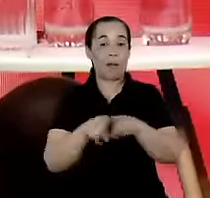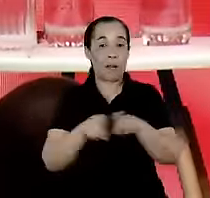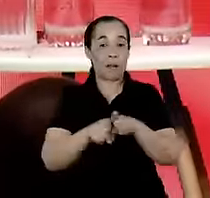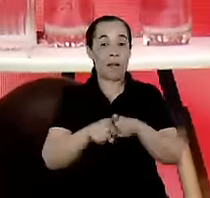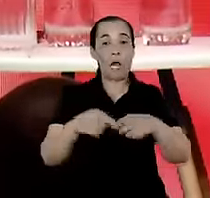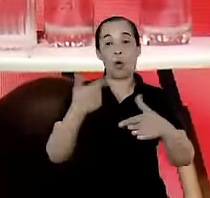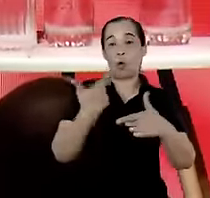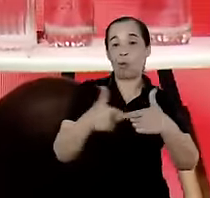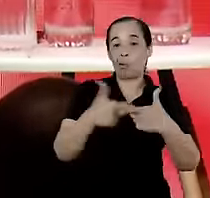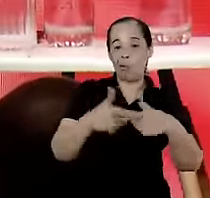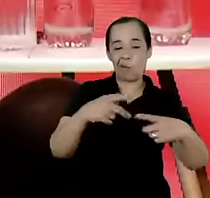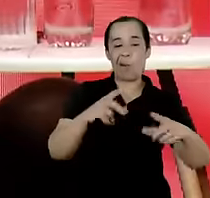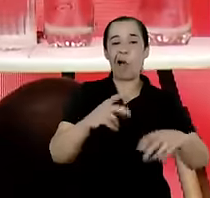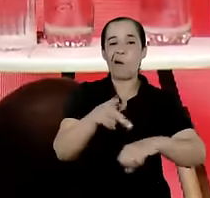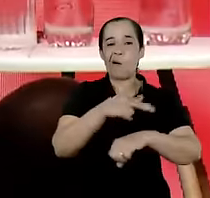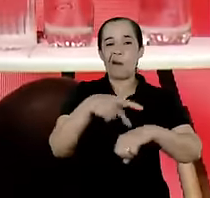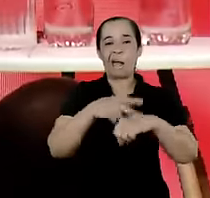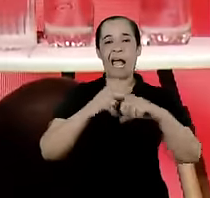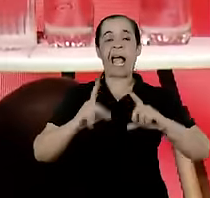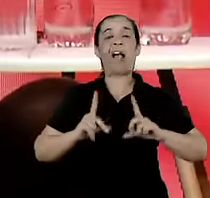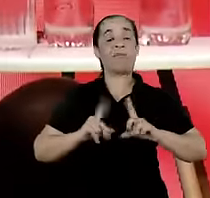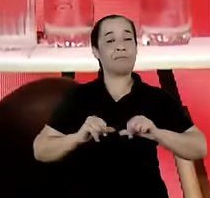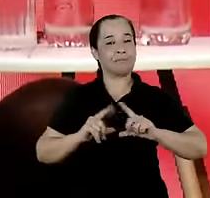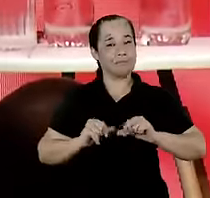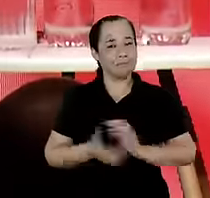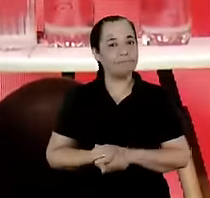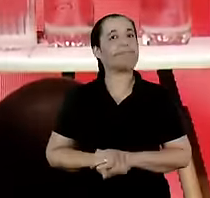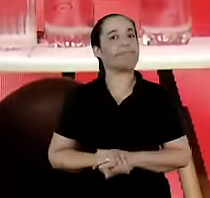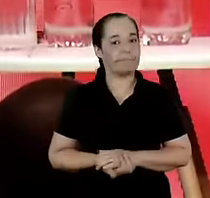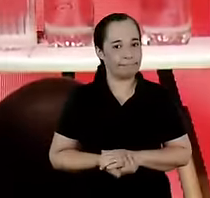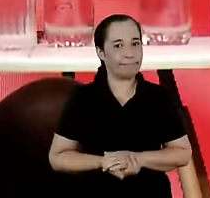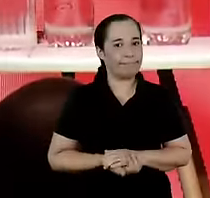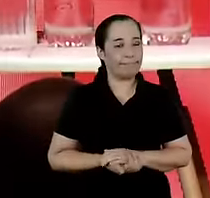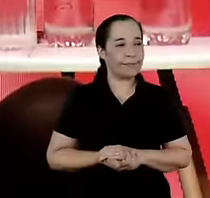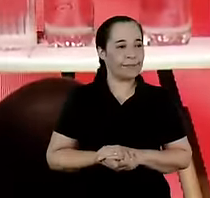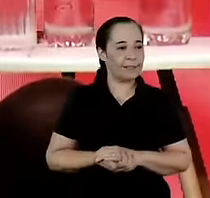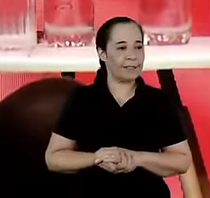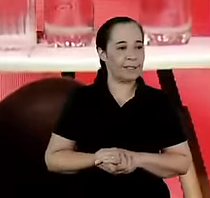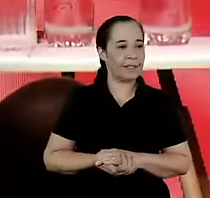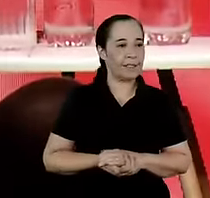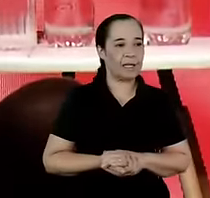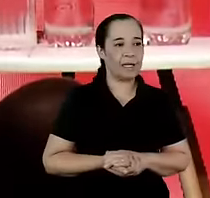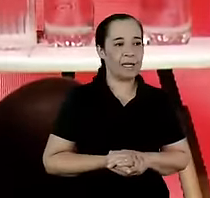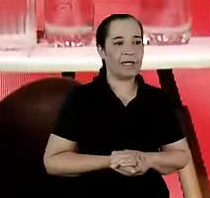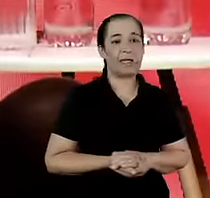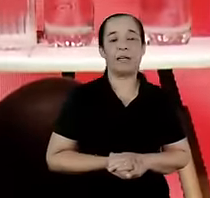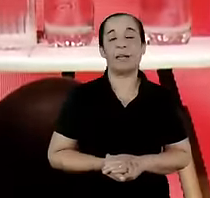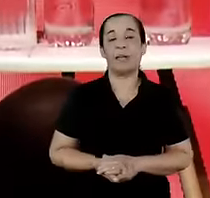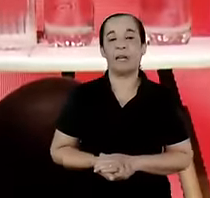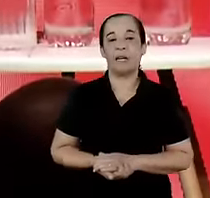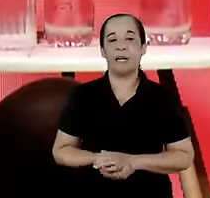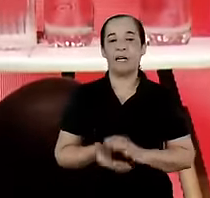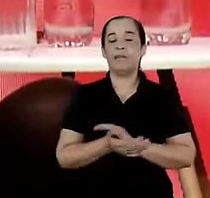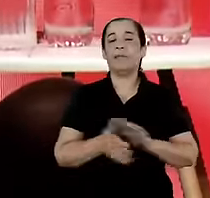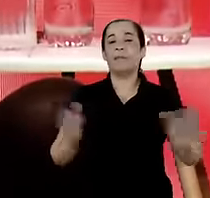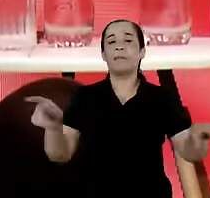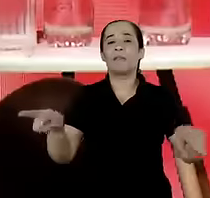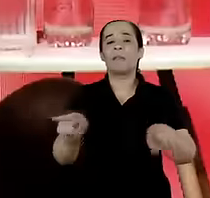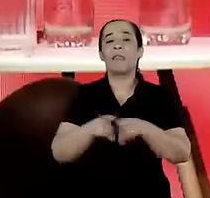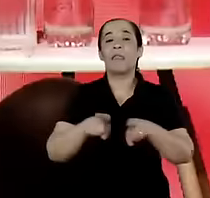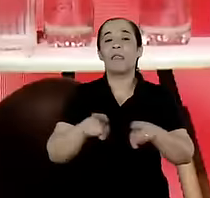começa a quebrar esse movimento de globalização que iniciou nos anos 90 e que veio até agora tá então assim é um tema